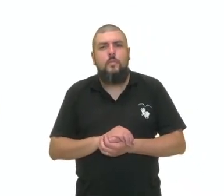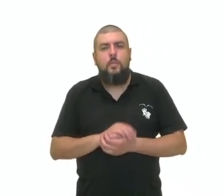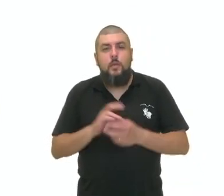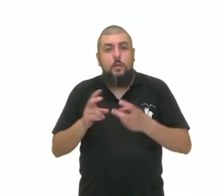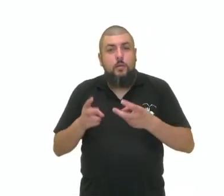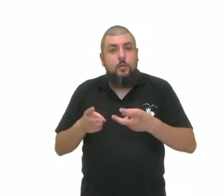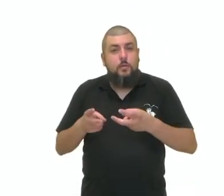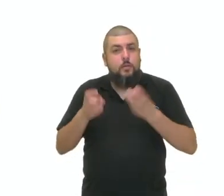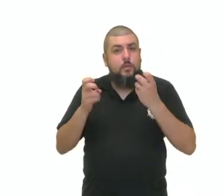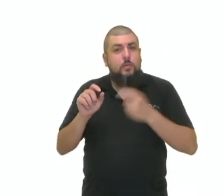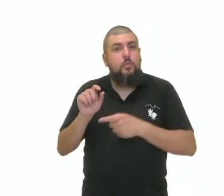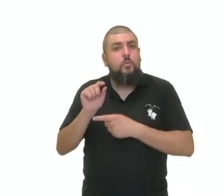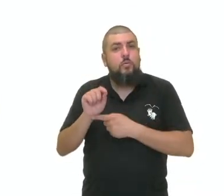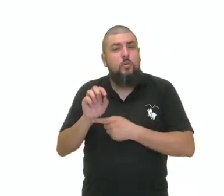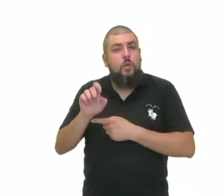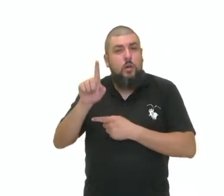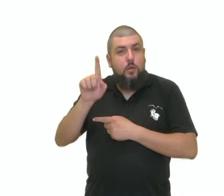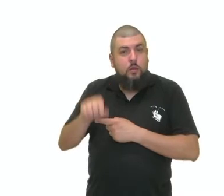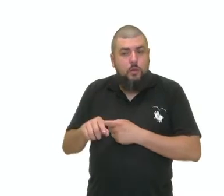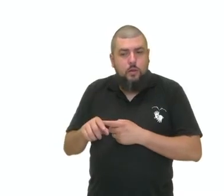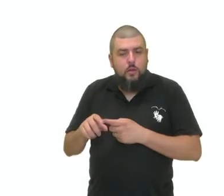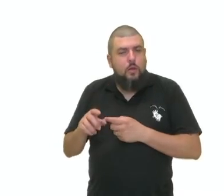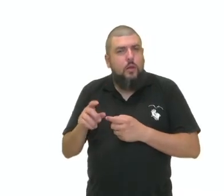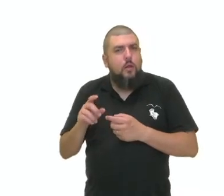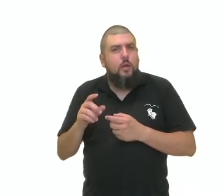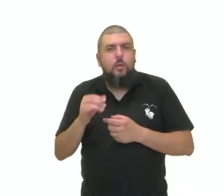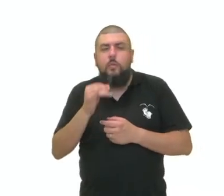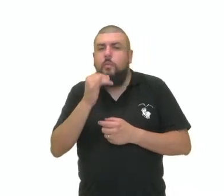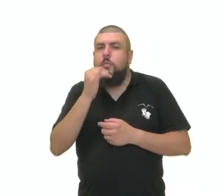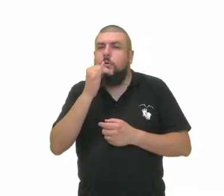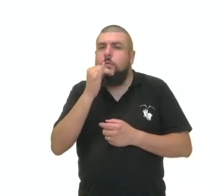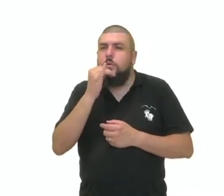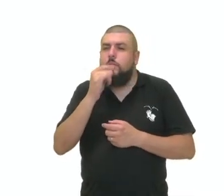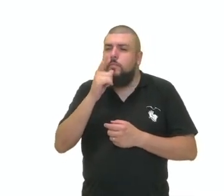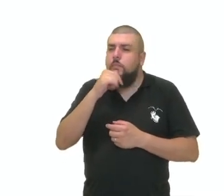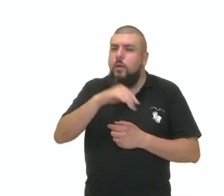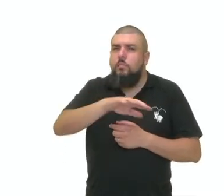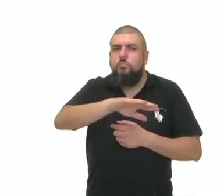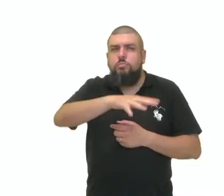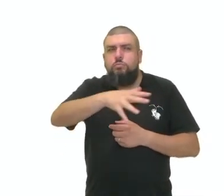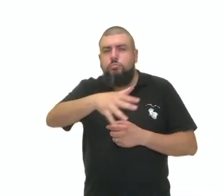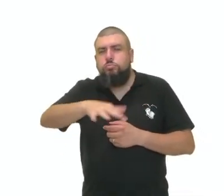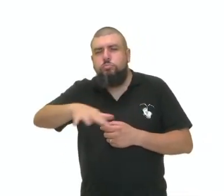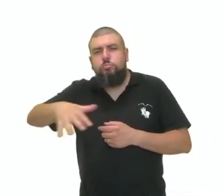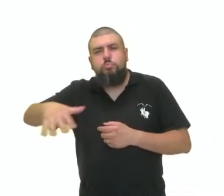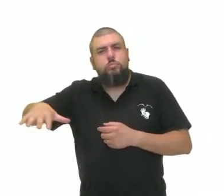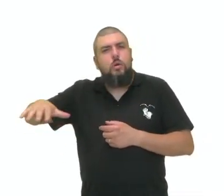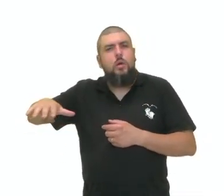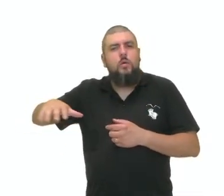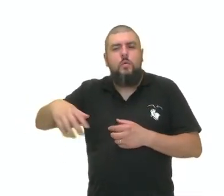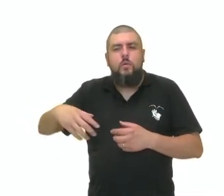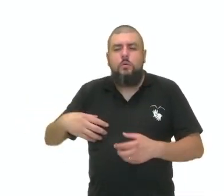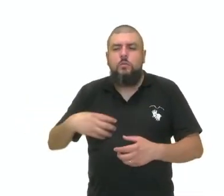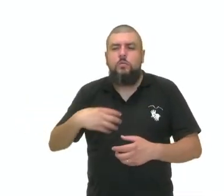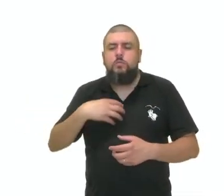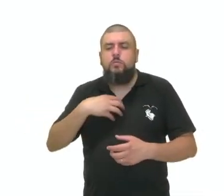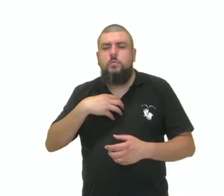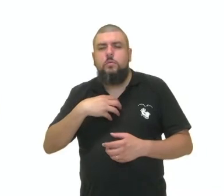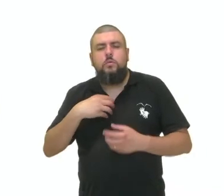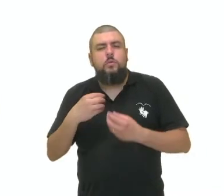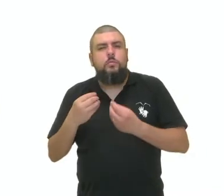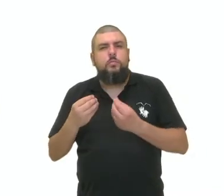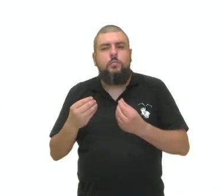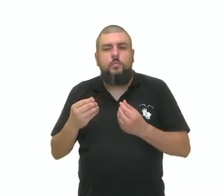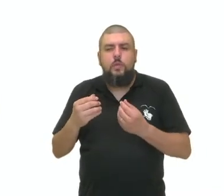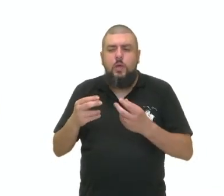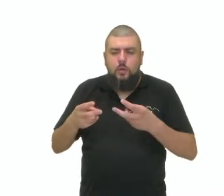objetos. Quando sinto o frescor da brisa do mar, por exemplo, outras sensações também são percebidas. Temperatura,